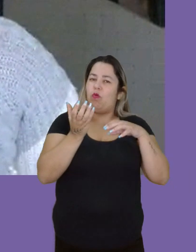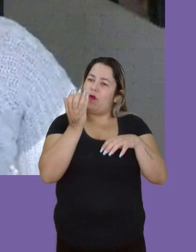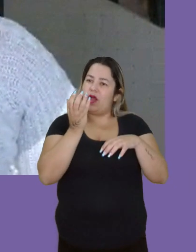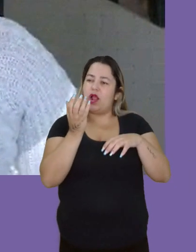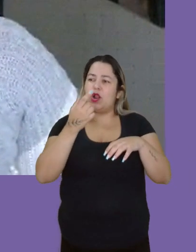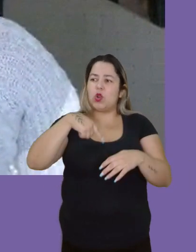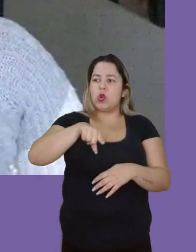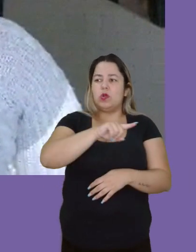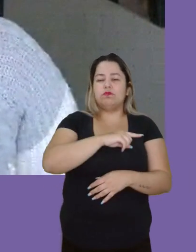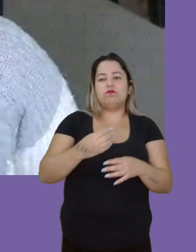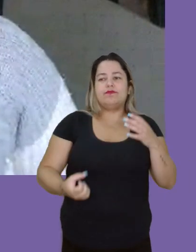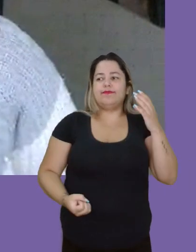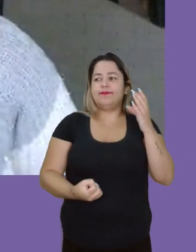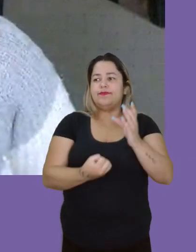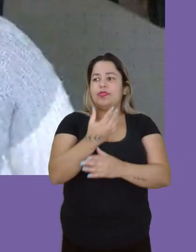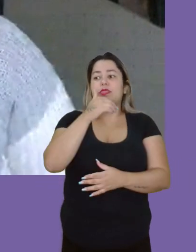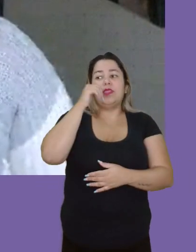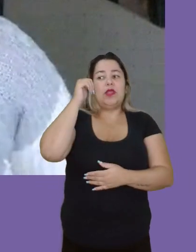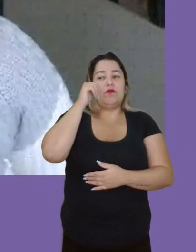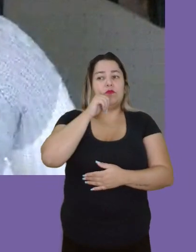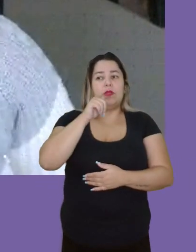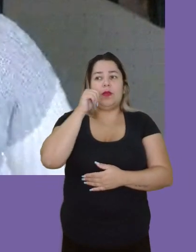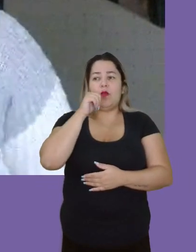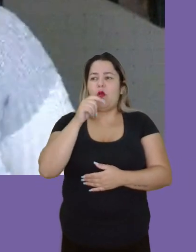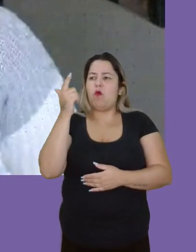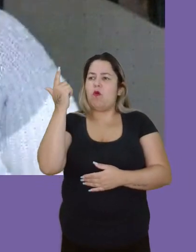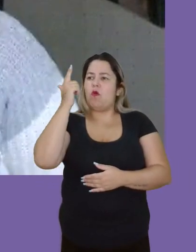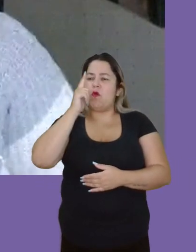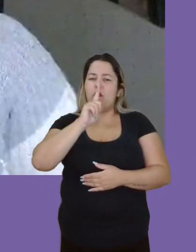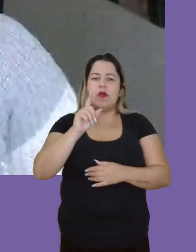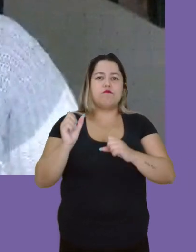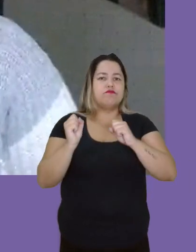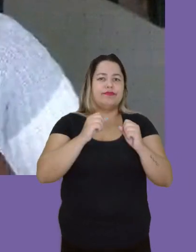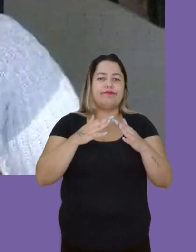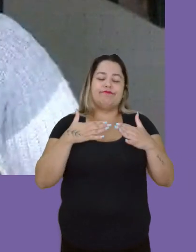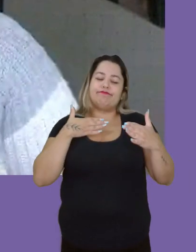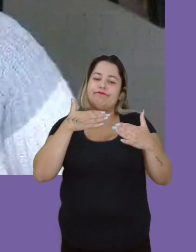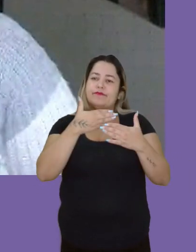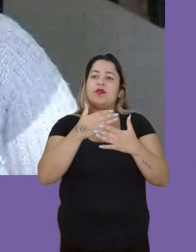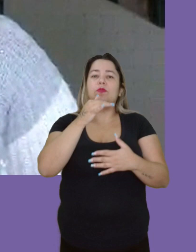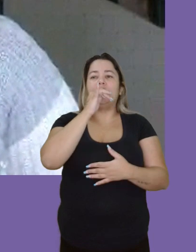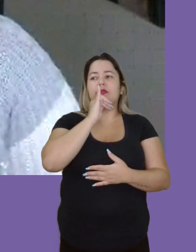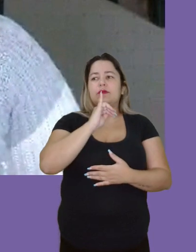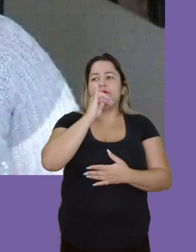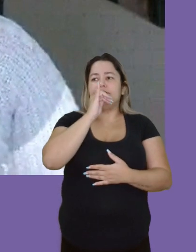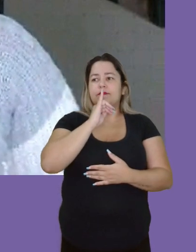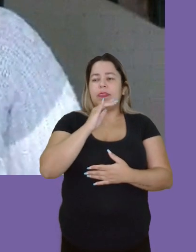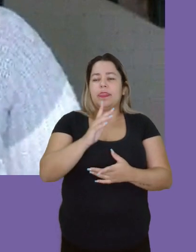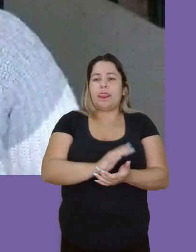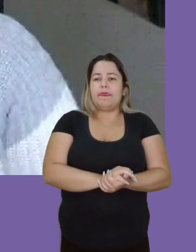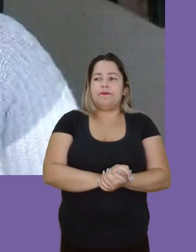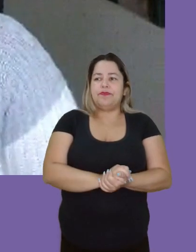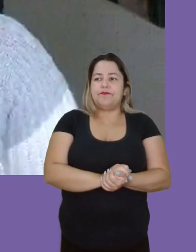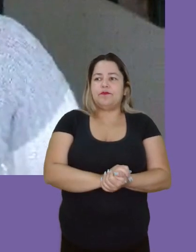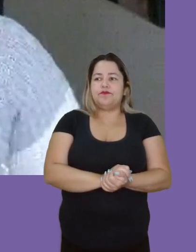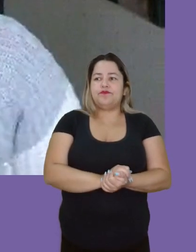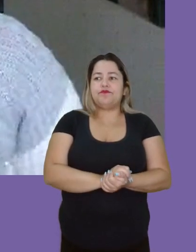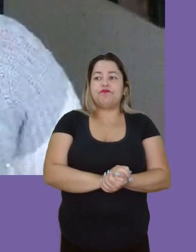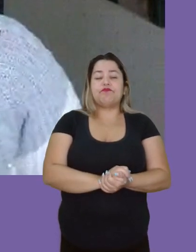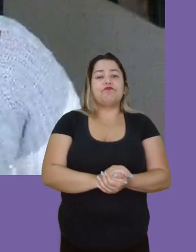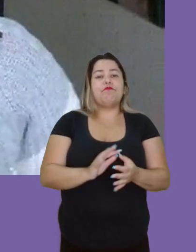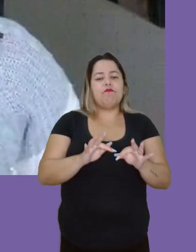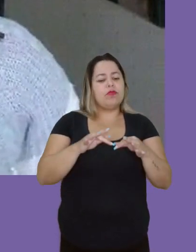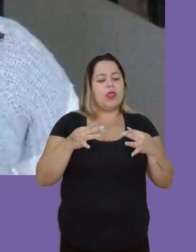queremos ampliar a participação das mulheres. Isso faz com que várias outras agendas possam avançar. Vou dar um exemplo da minha vivência aqui, simplória,